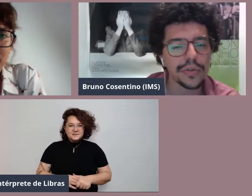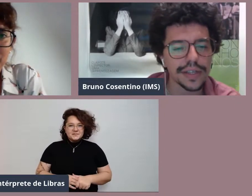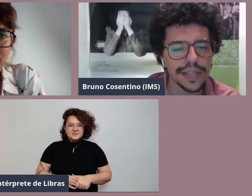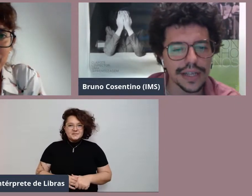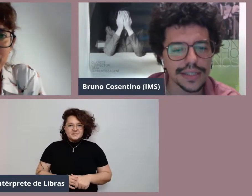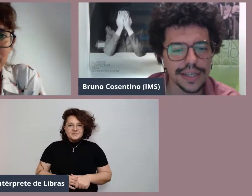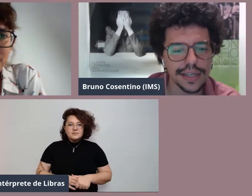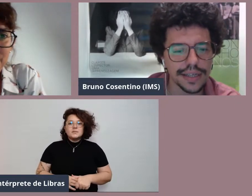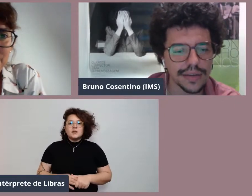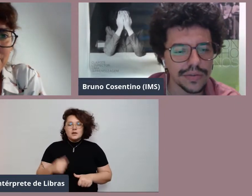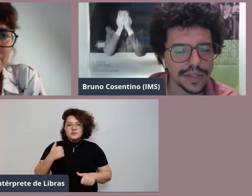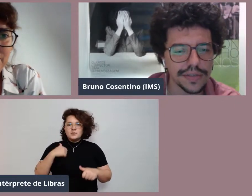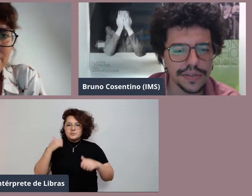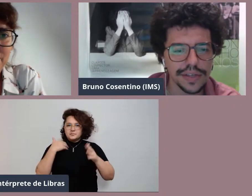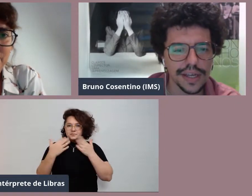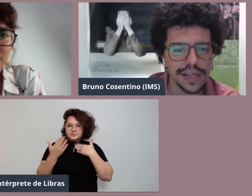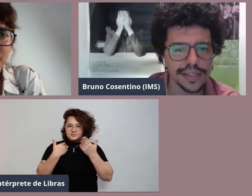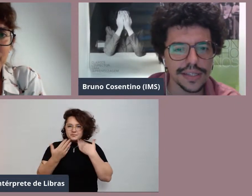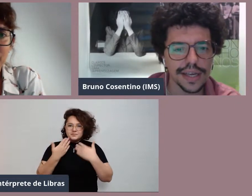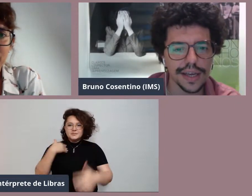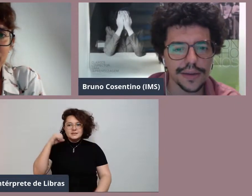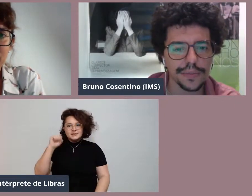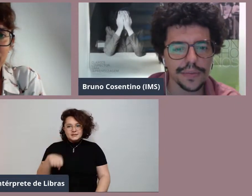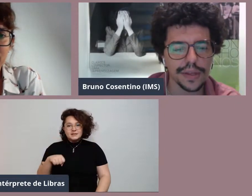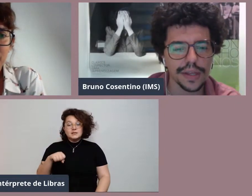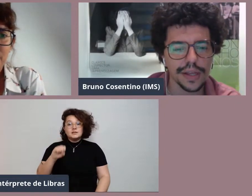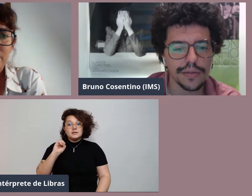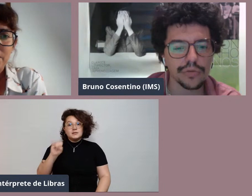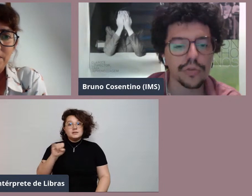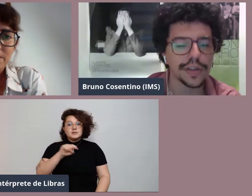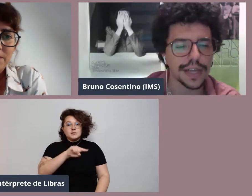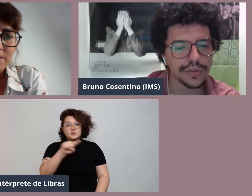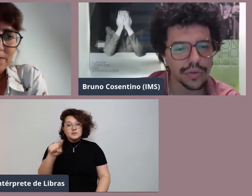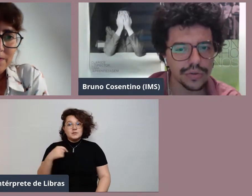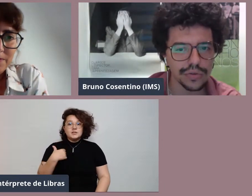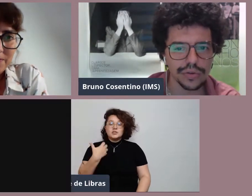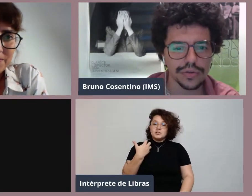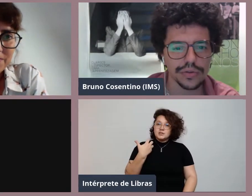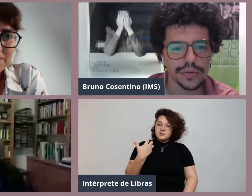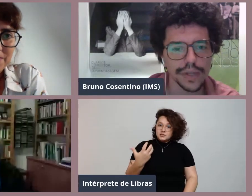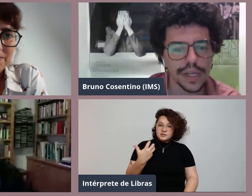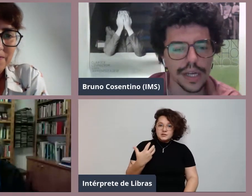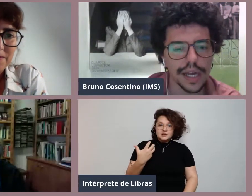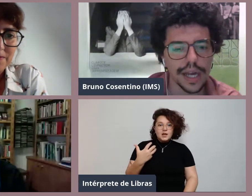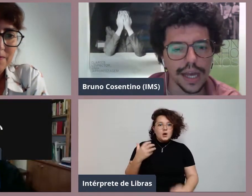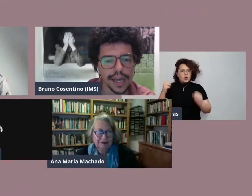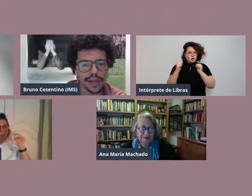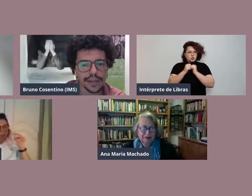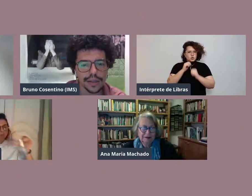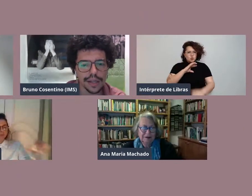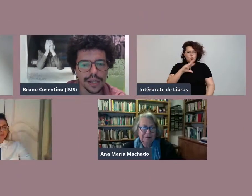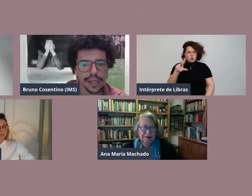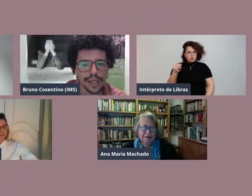Vamos conversar, sim, inclusive quem quiser, vamos conversar todos,